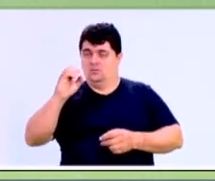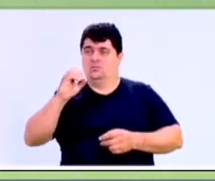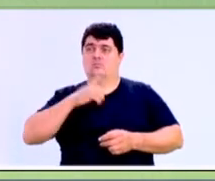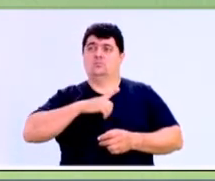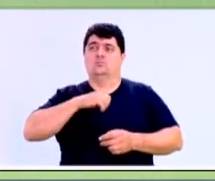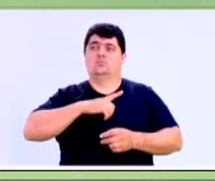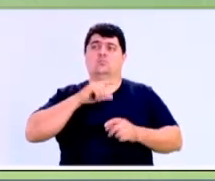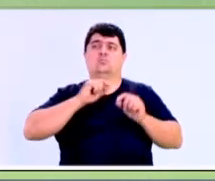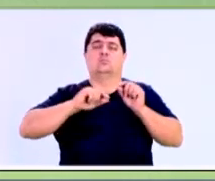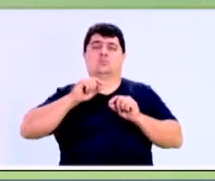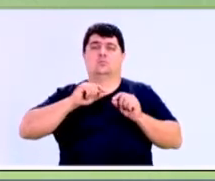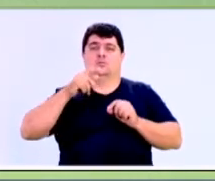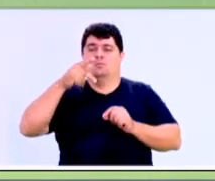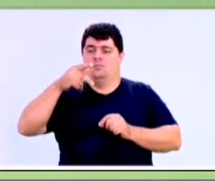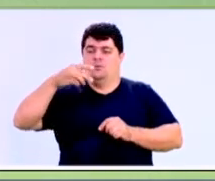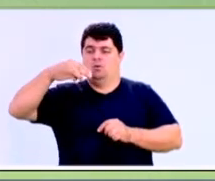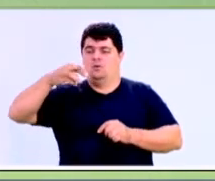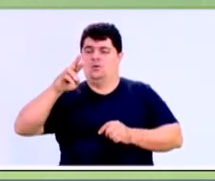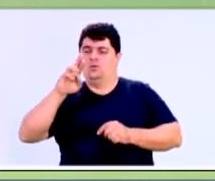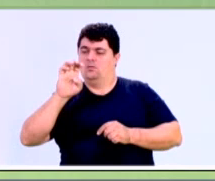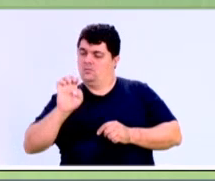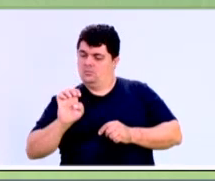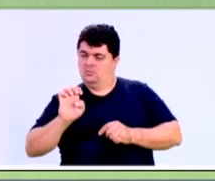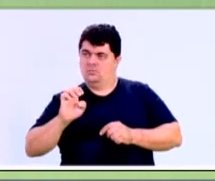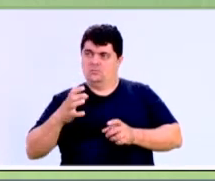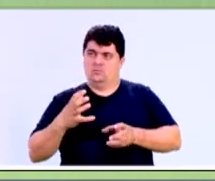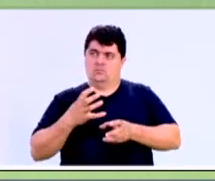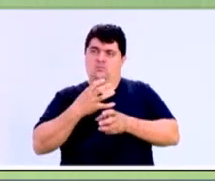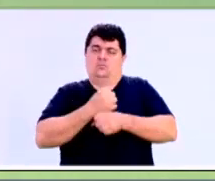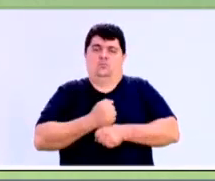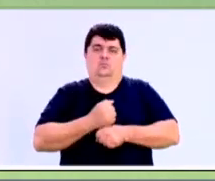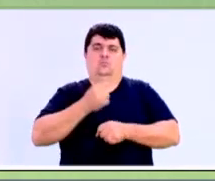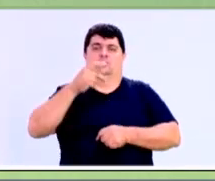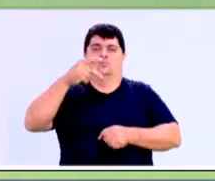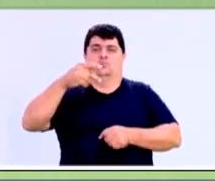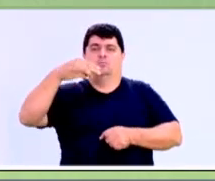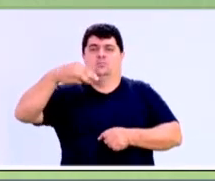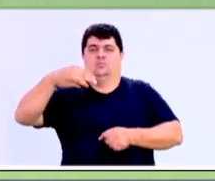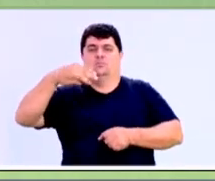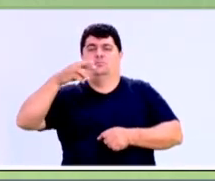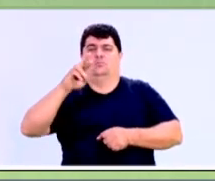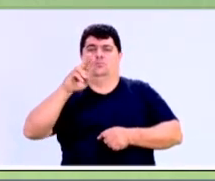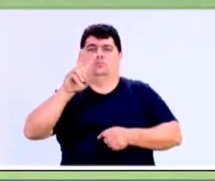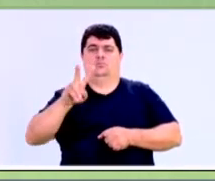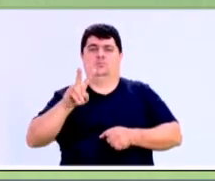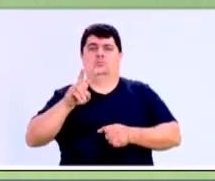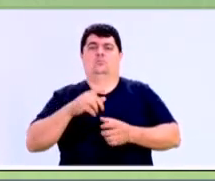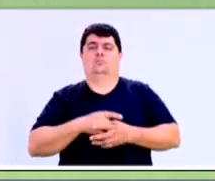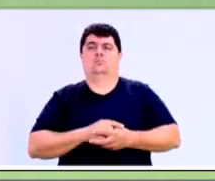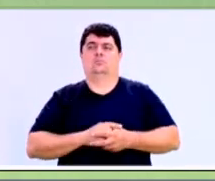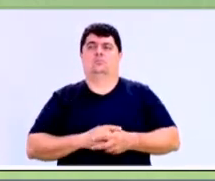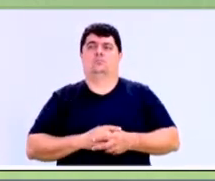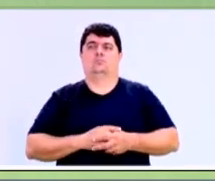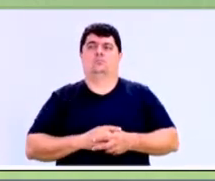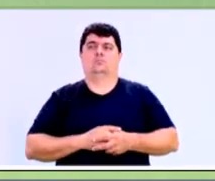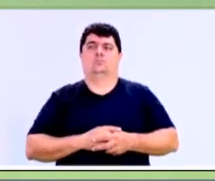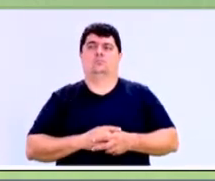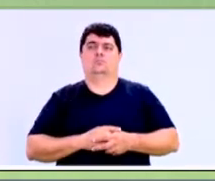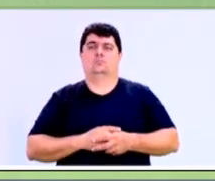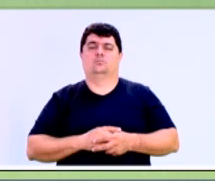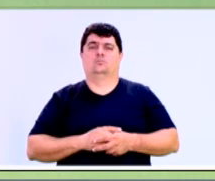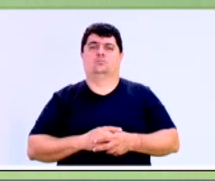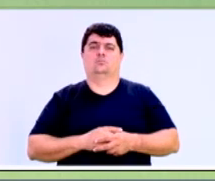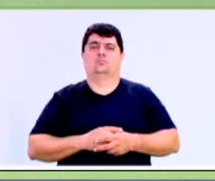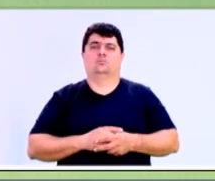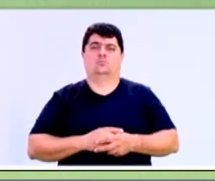Ciclo operacional eu calculo prazo médio da renovação de estoque, de rotação de estoque, mais prazo médio de recebimento de